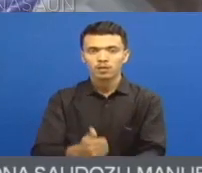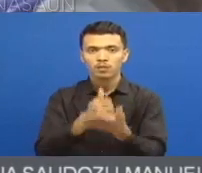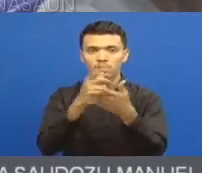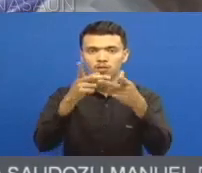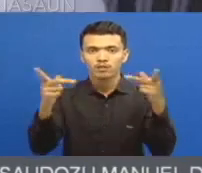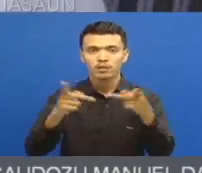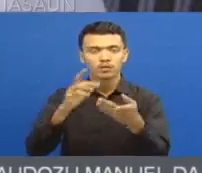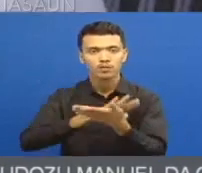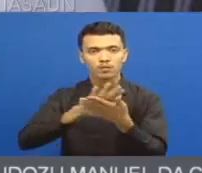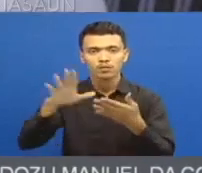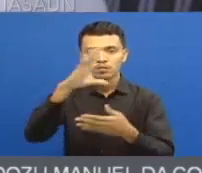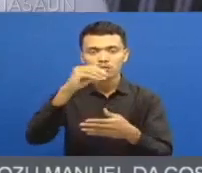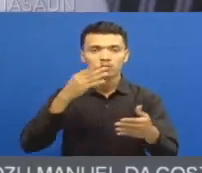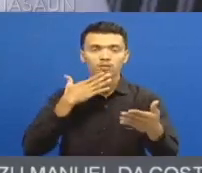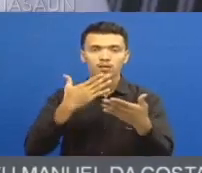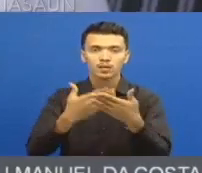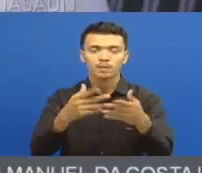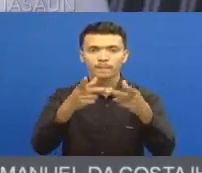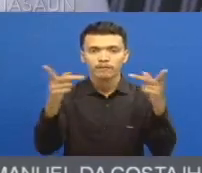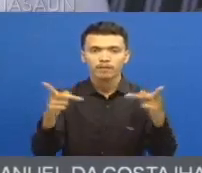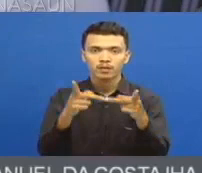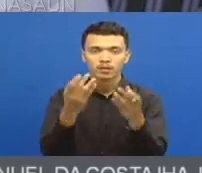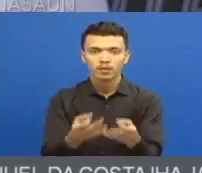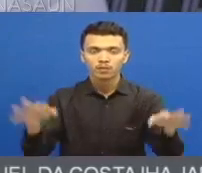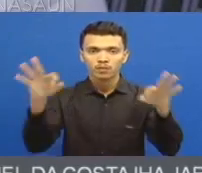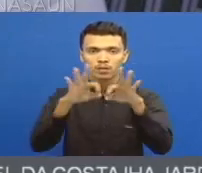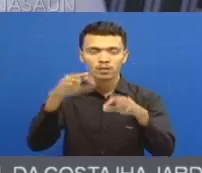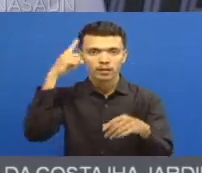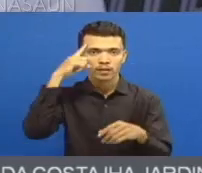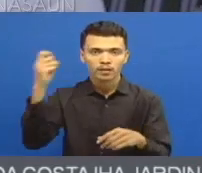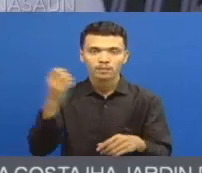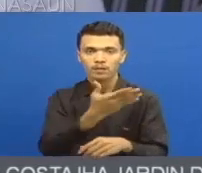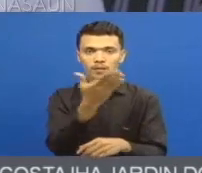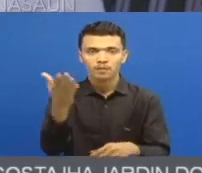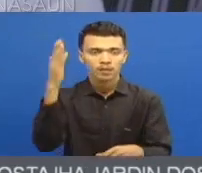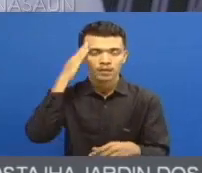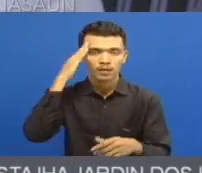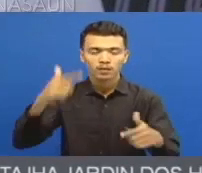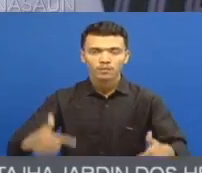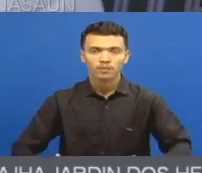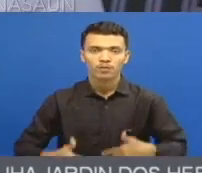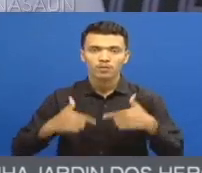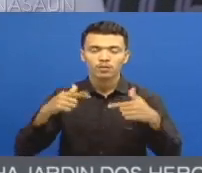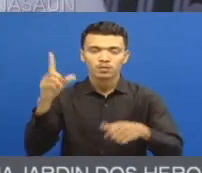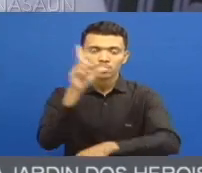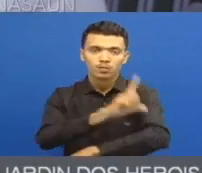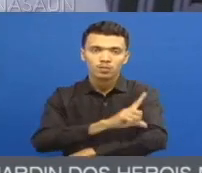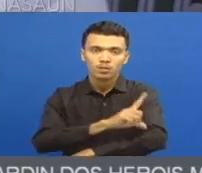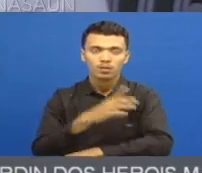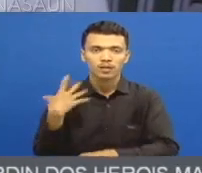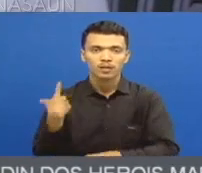mais saudável. Ambiente é importante, loze, também está bom tirar a vida mais lorlorong e está